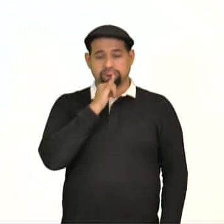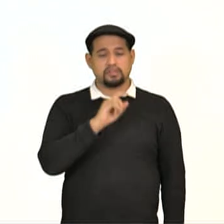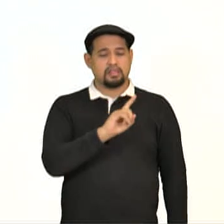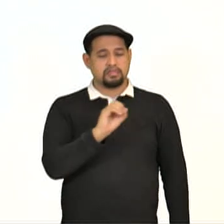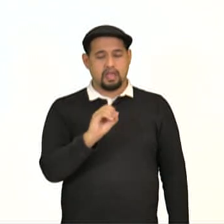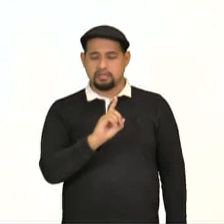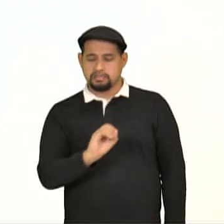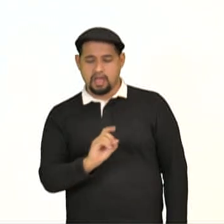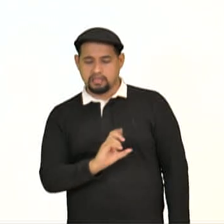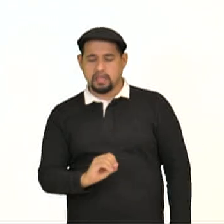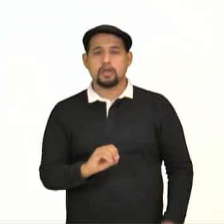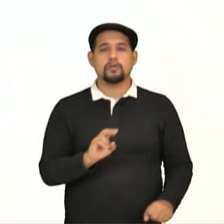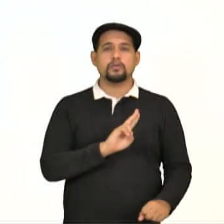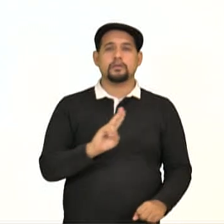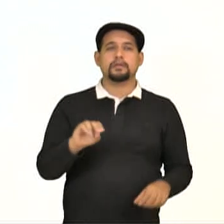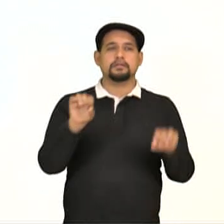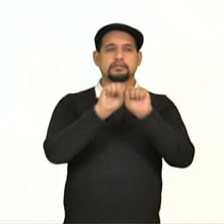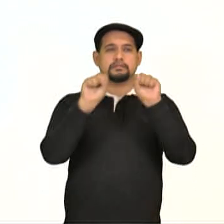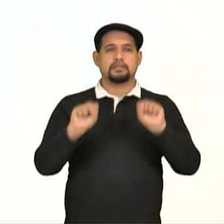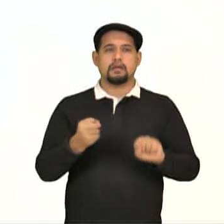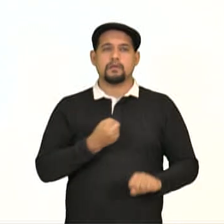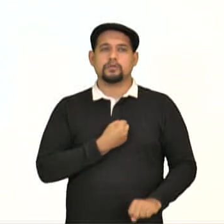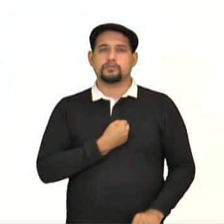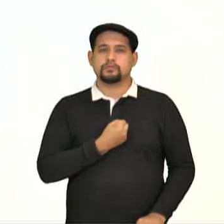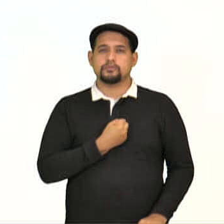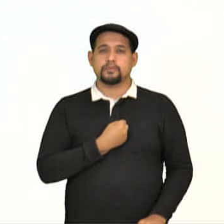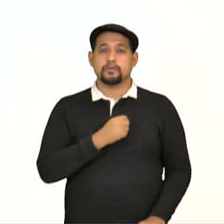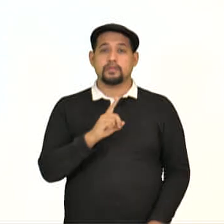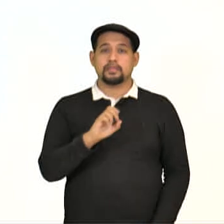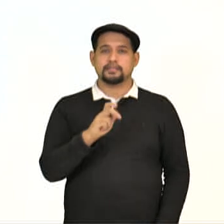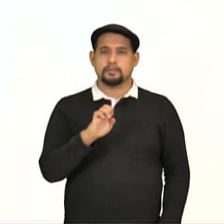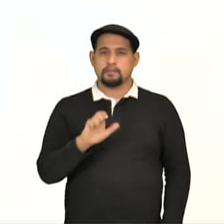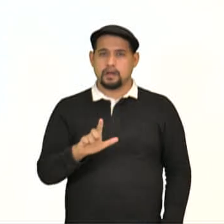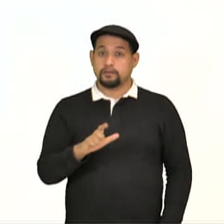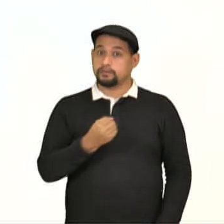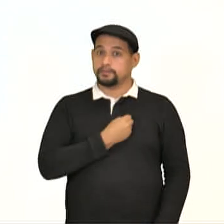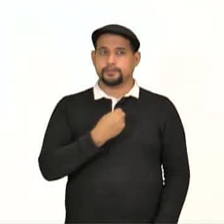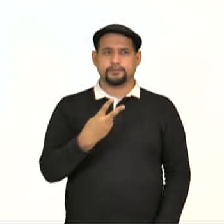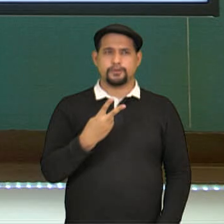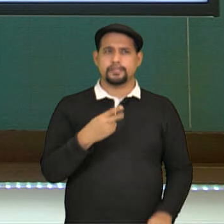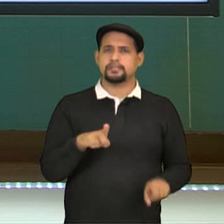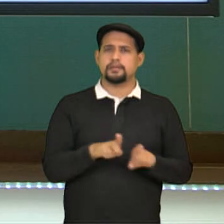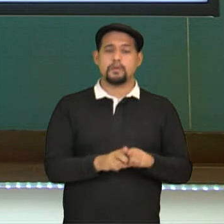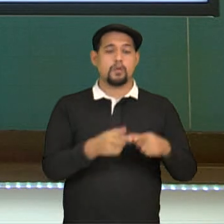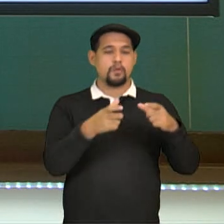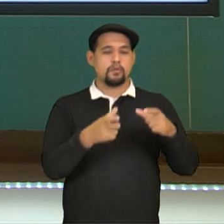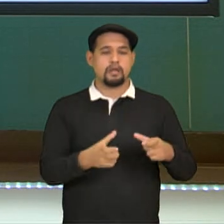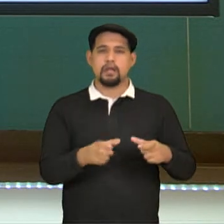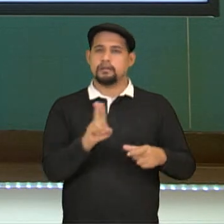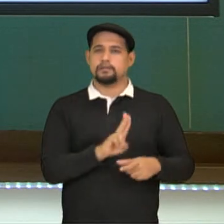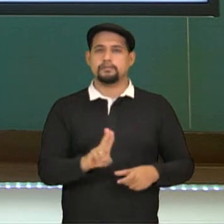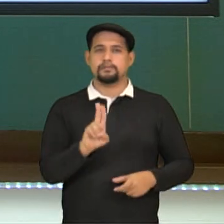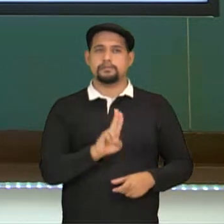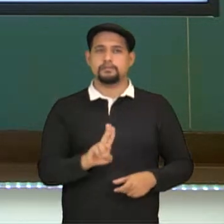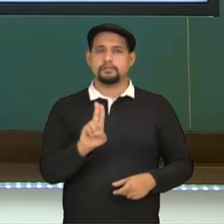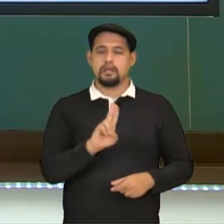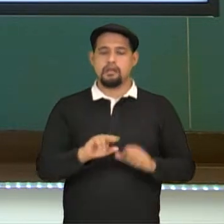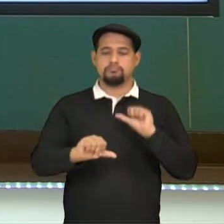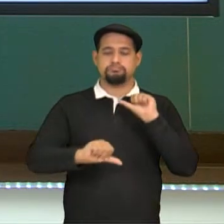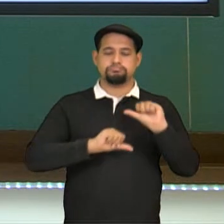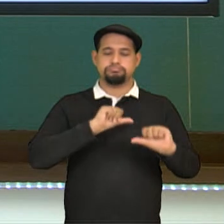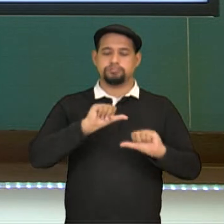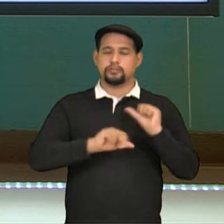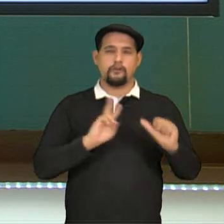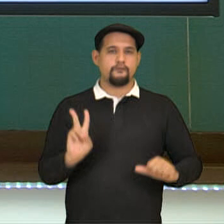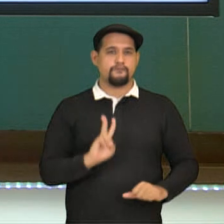10 e por isso é chamado de sistema de numeração decimal. 2. A posição que o algarismo ocupa muda o